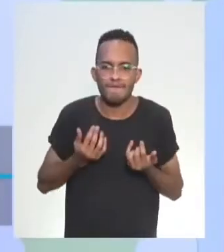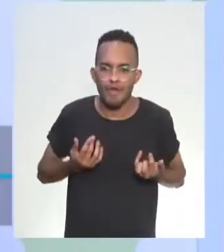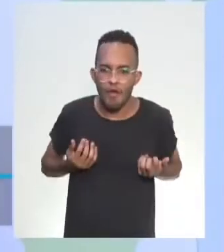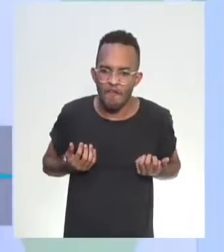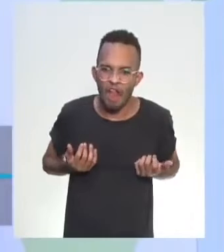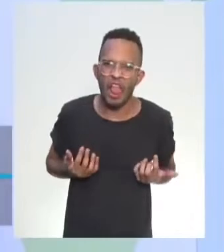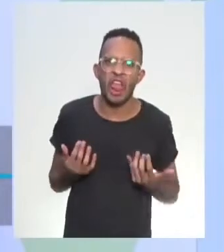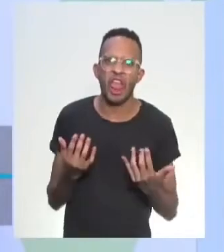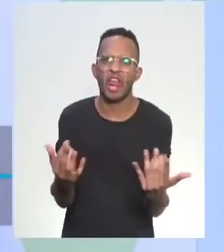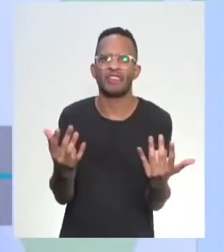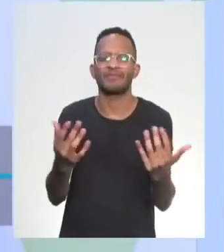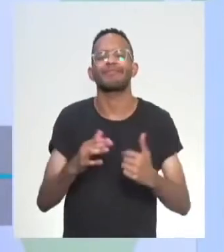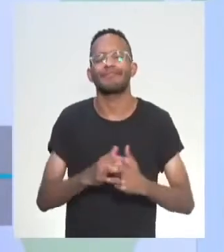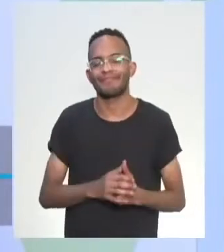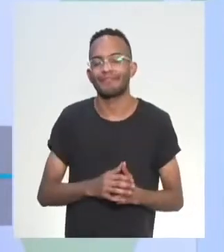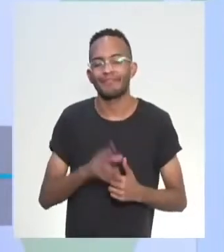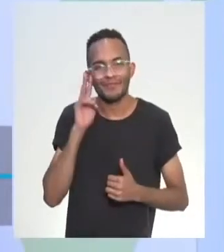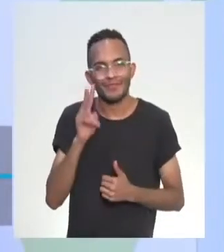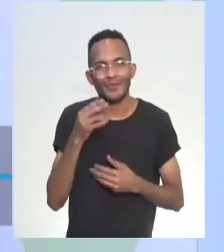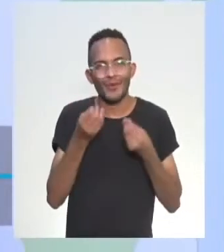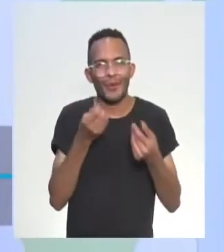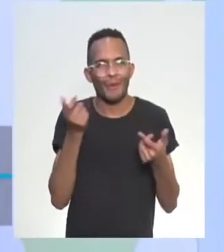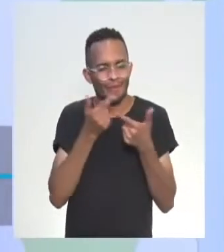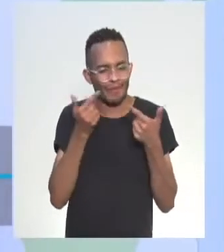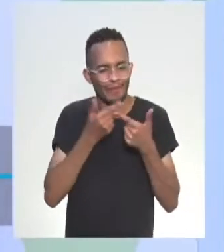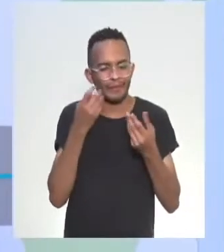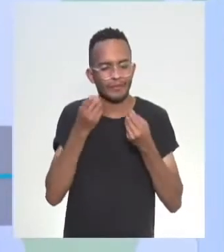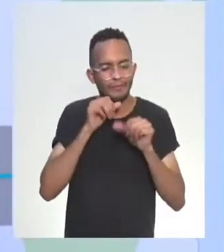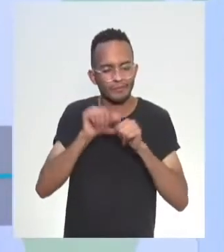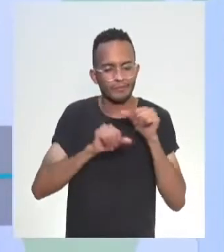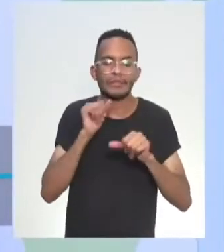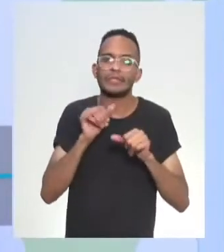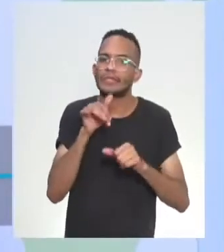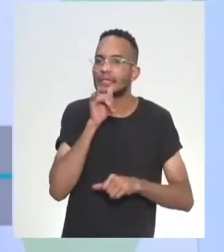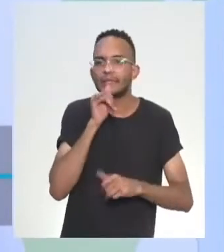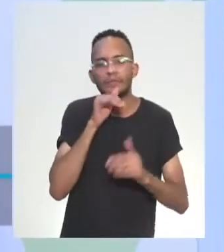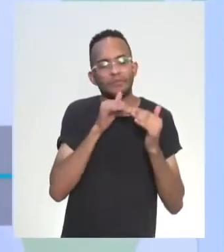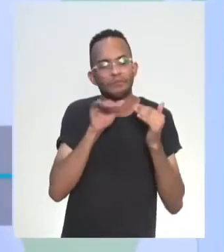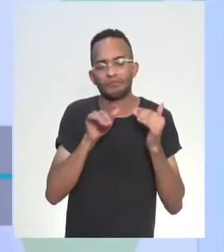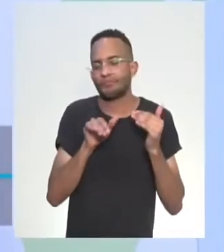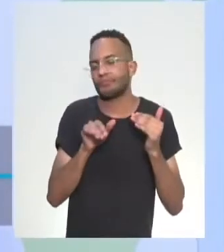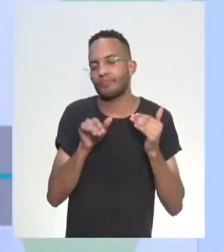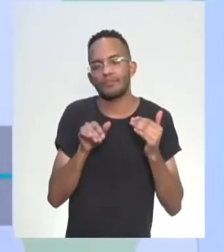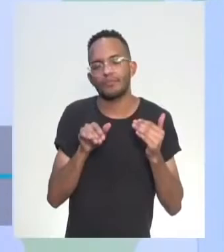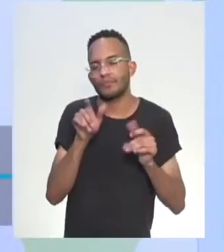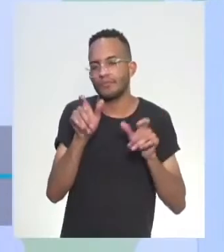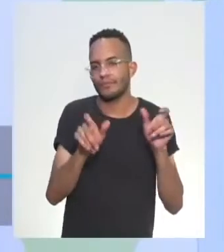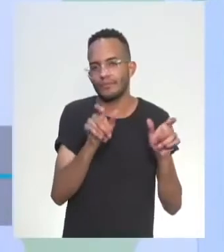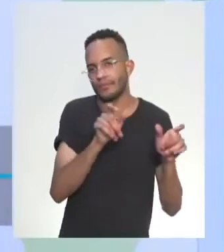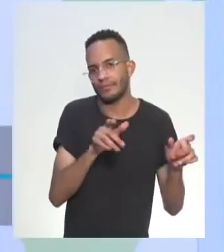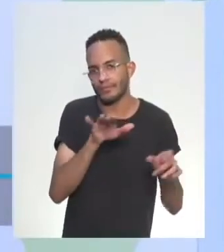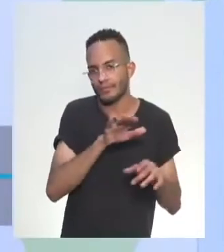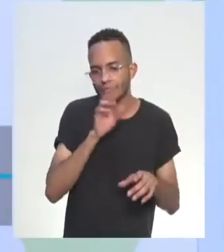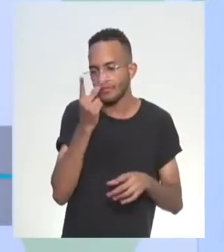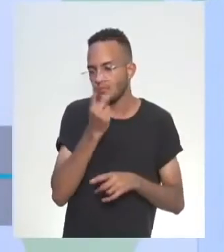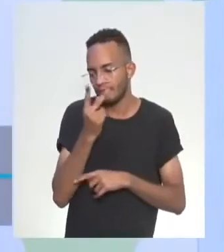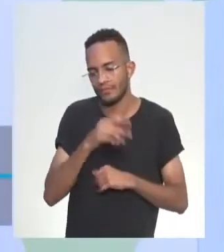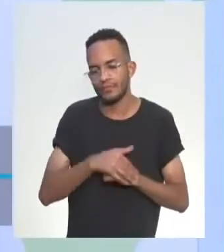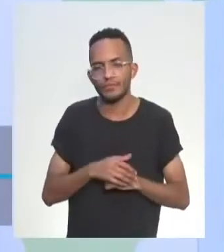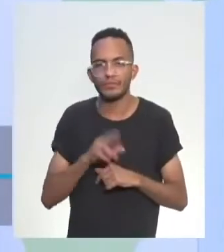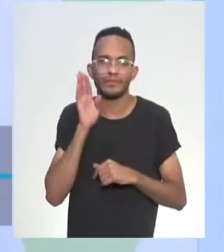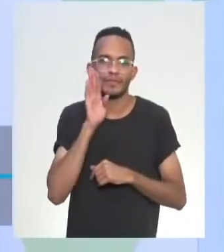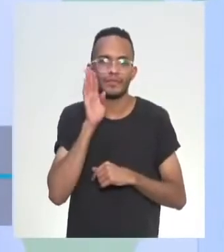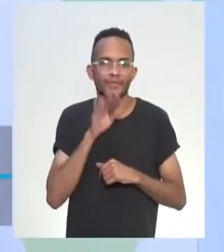só como o humor veio da quebra da expectativa, ou seja, a não concordância entre as personagens. Isso é muito legal,